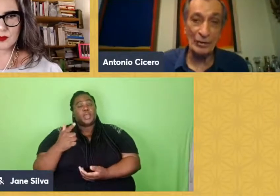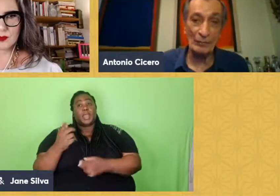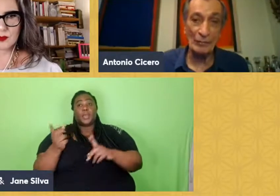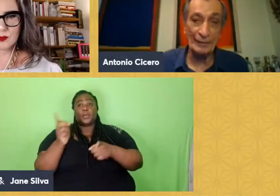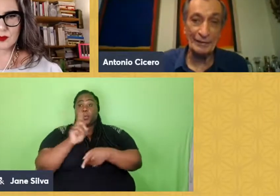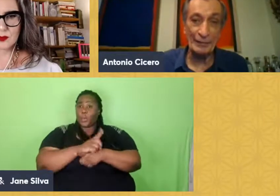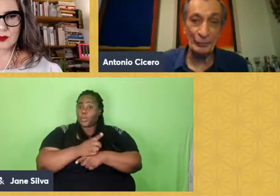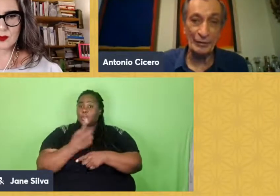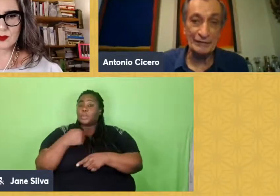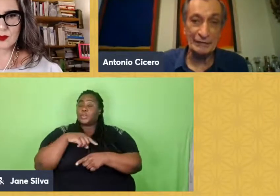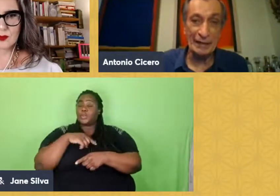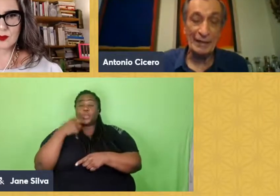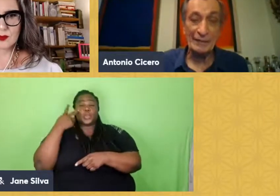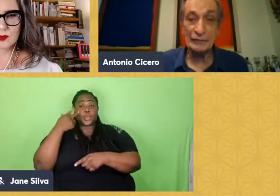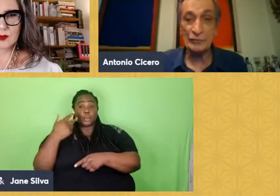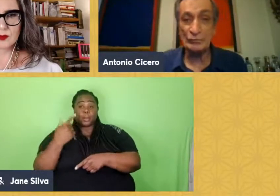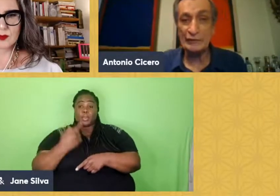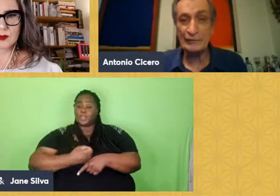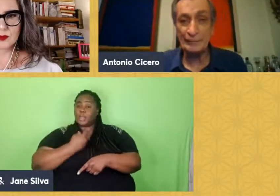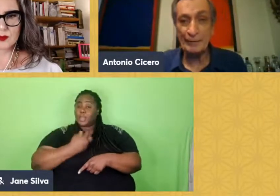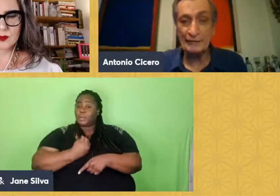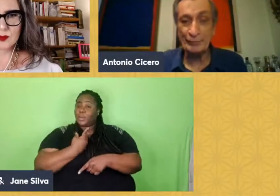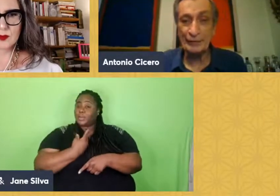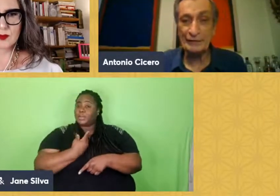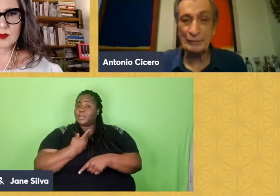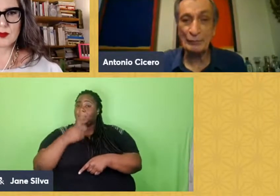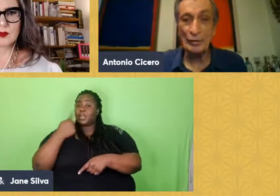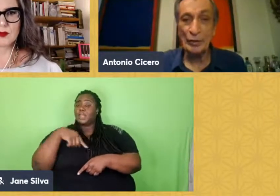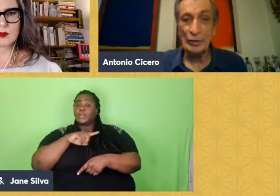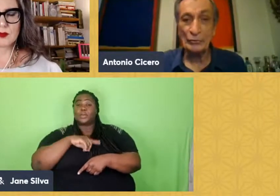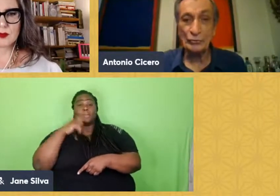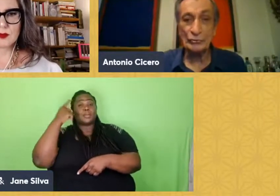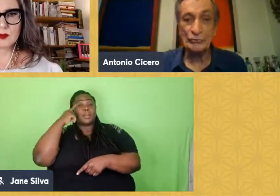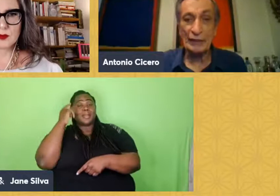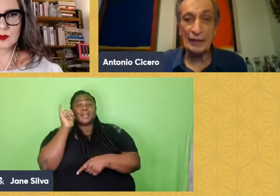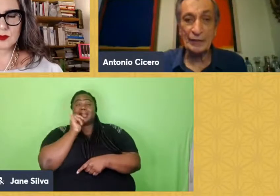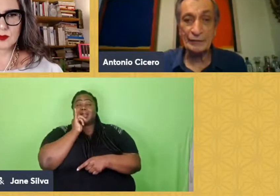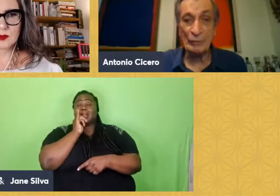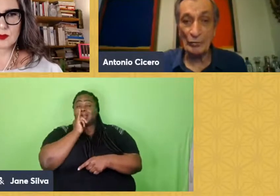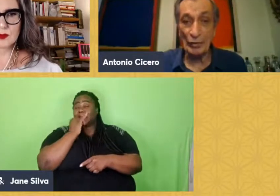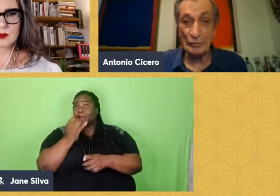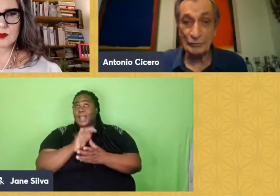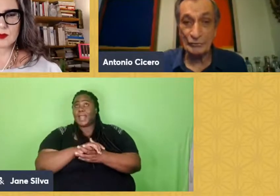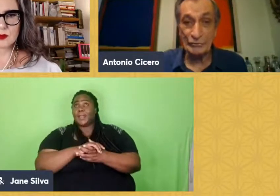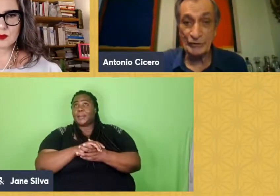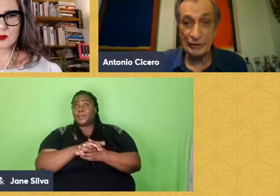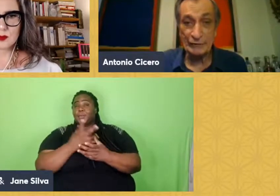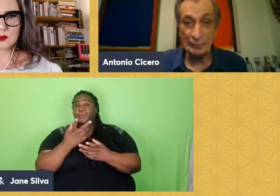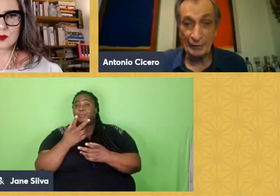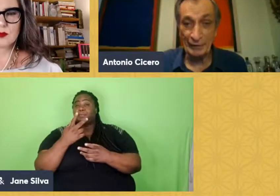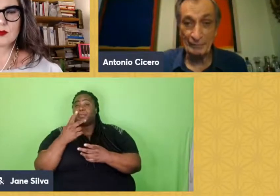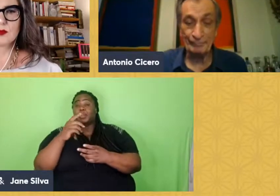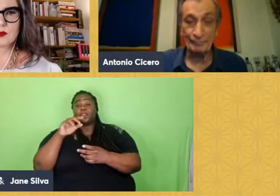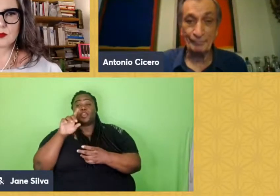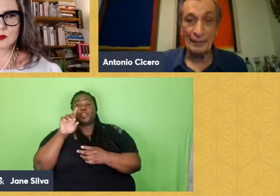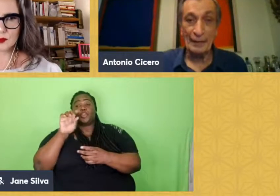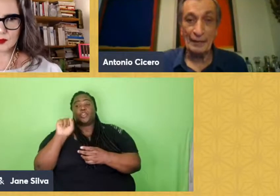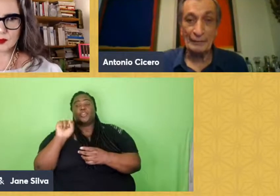acho, normalmente, a poesia... Isso é quando a gente pensa, por exemplo, nos grandes monólogos de